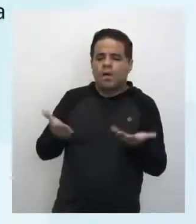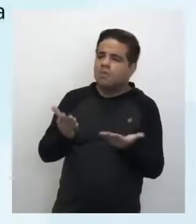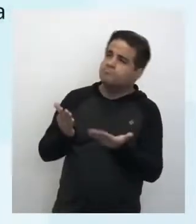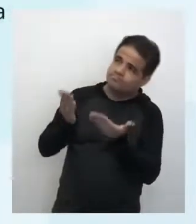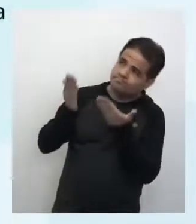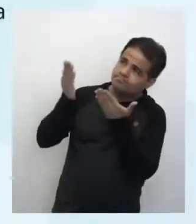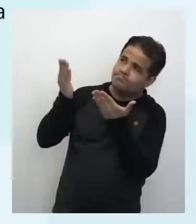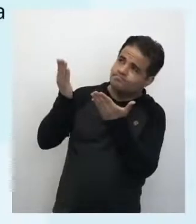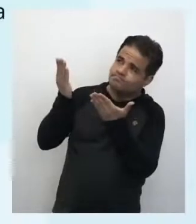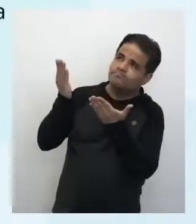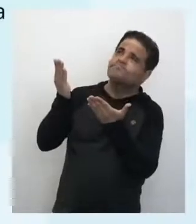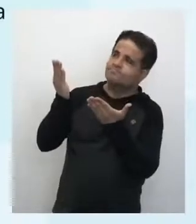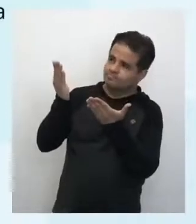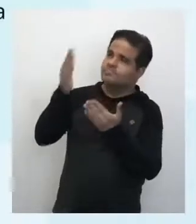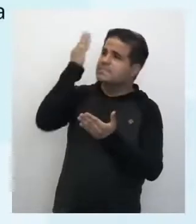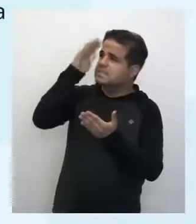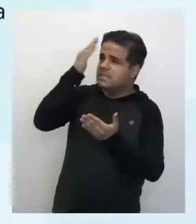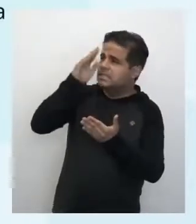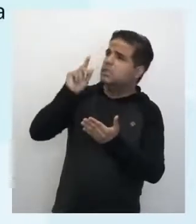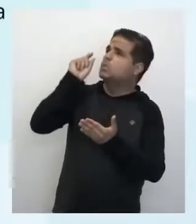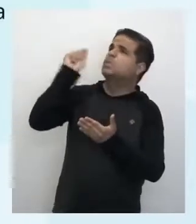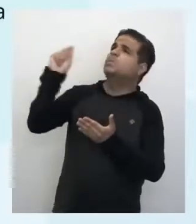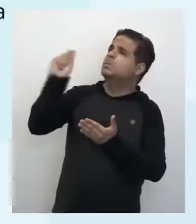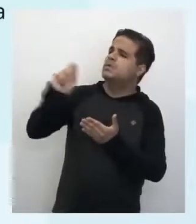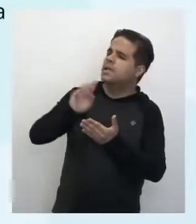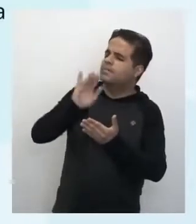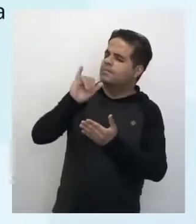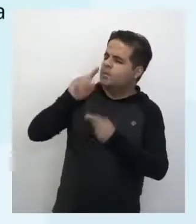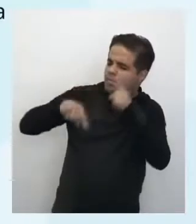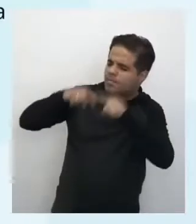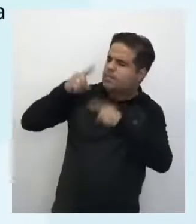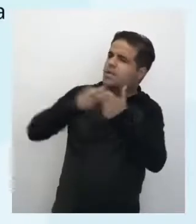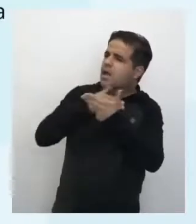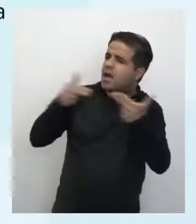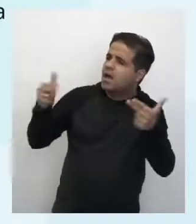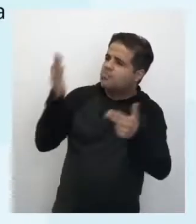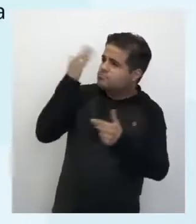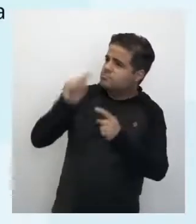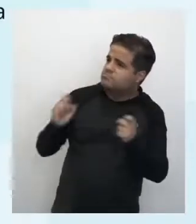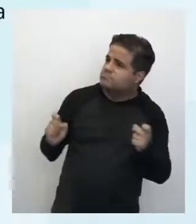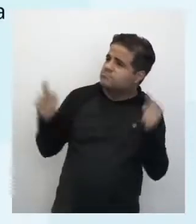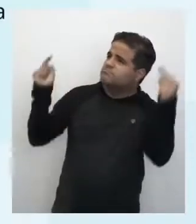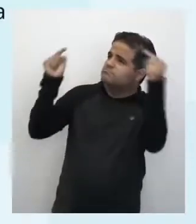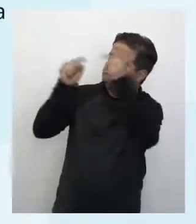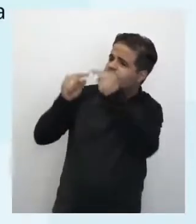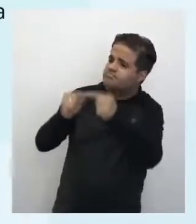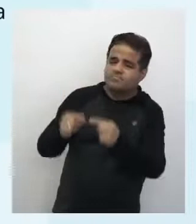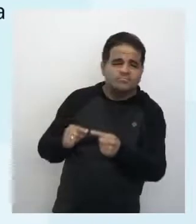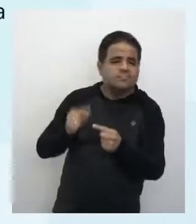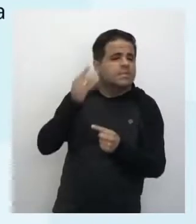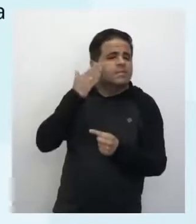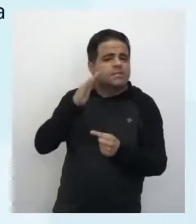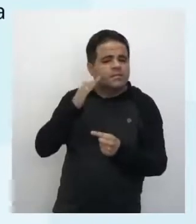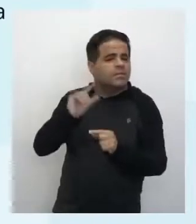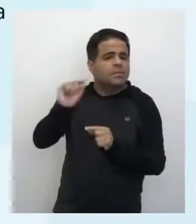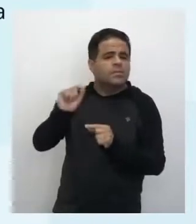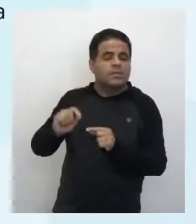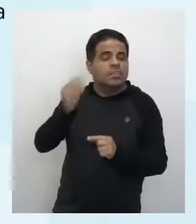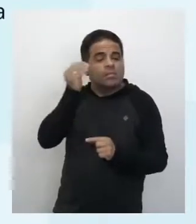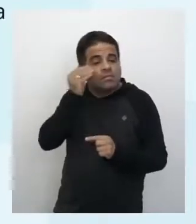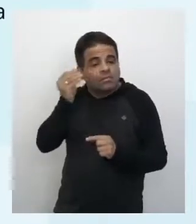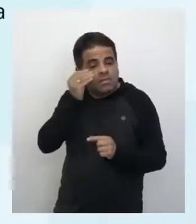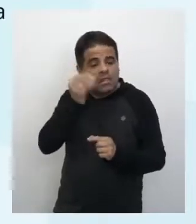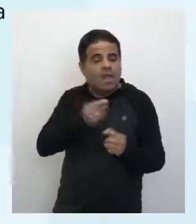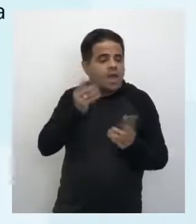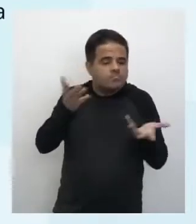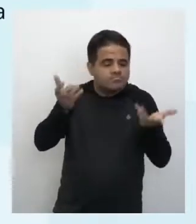Que é compreender, então, o que são os biomateriais, entender as aplicações dos biomateriais, e aí a gente vai tentar fazer